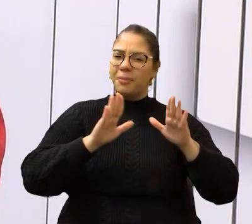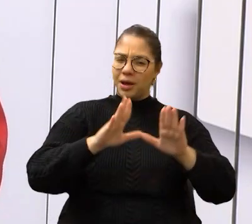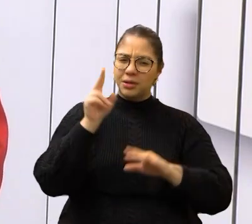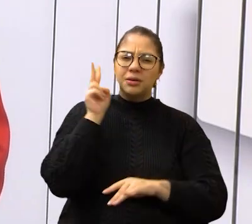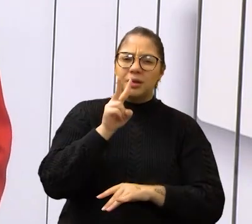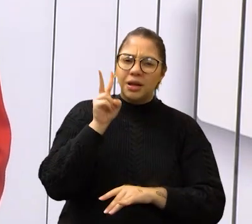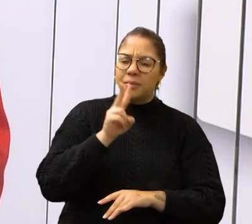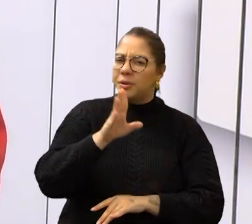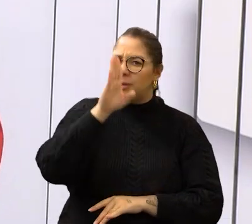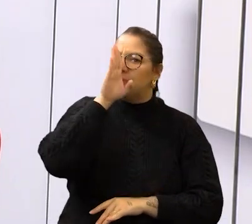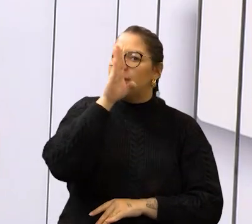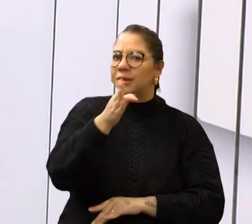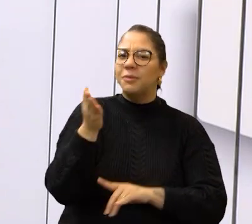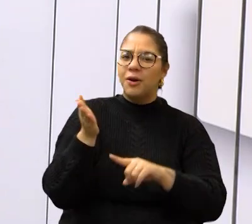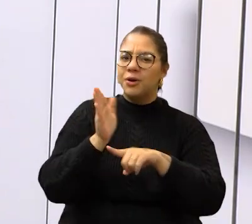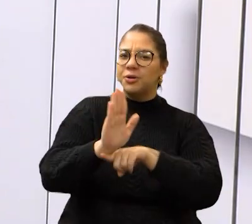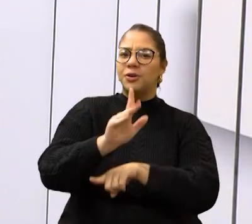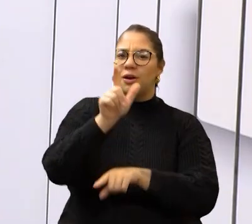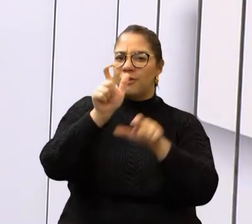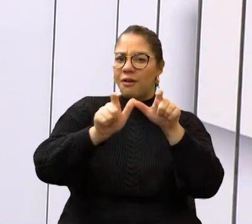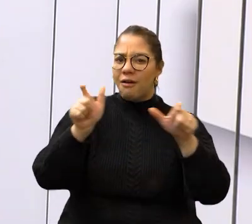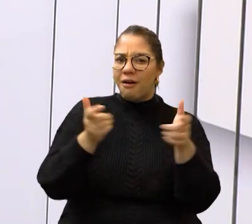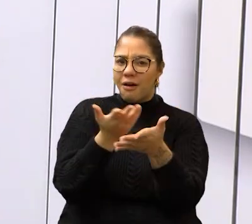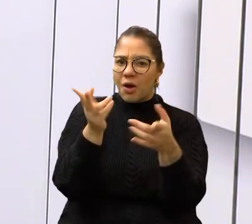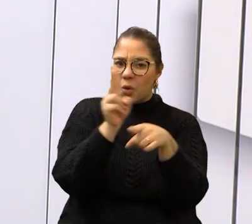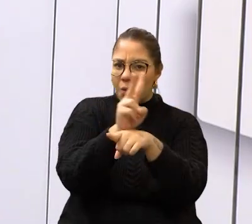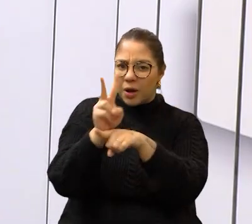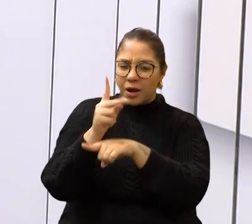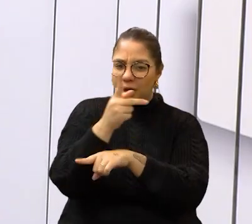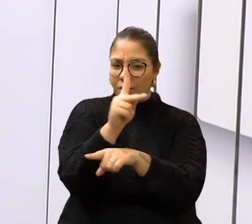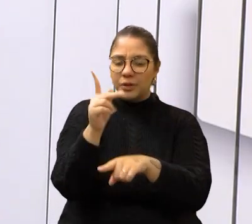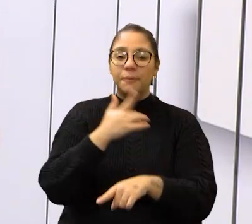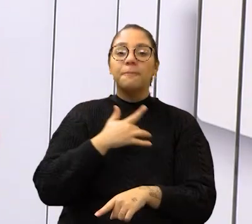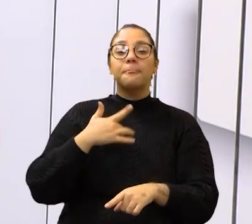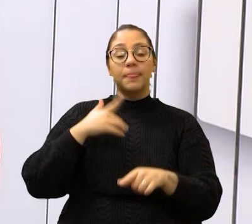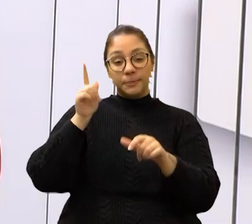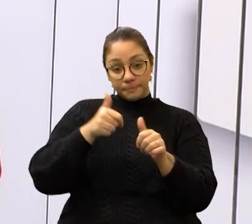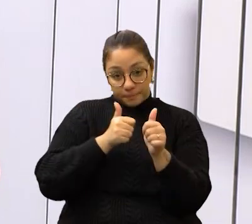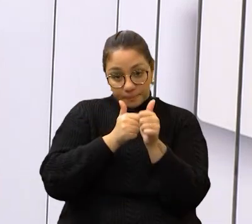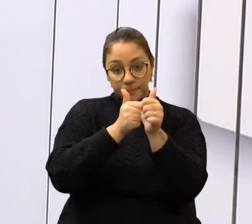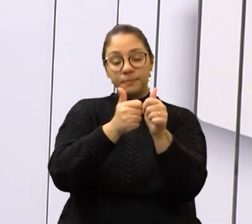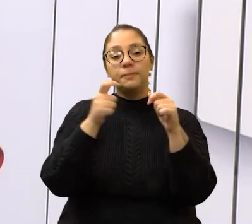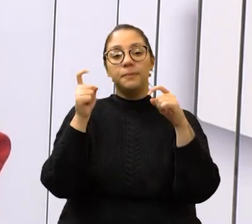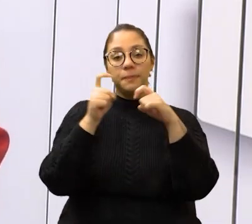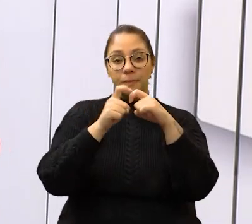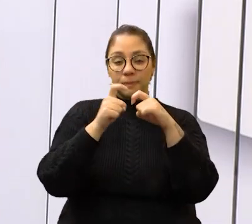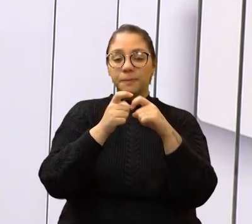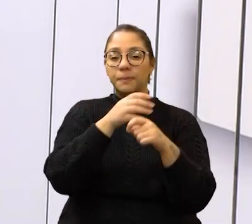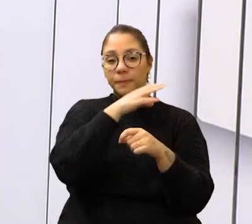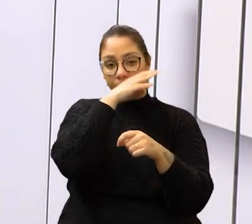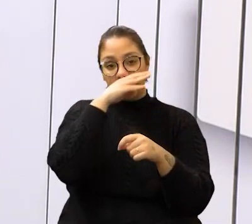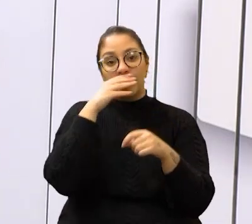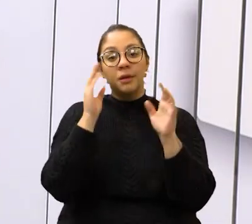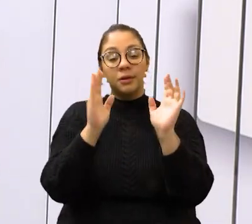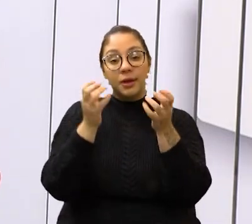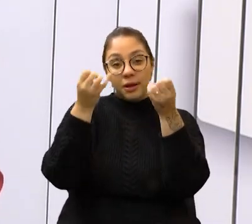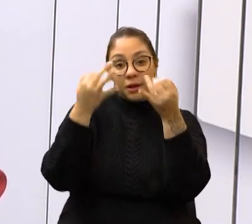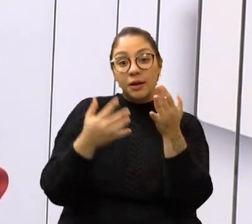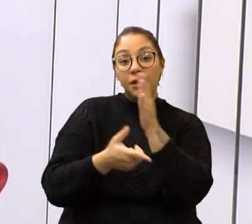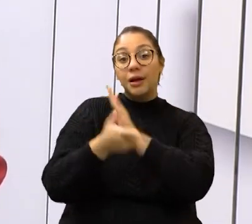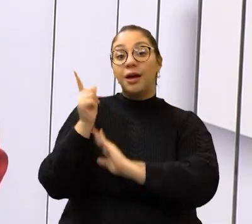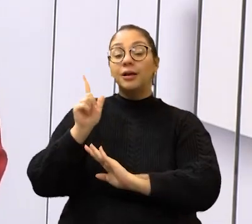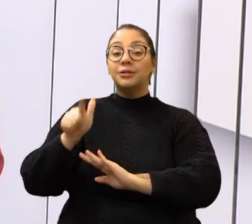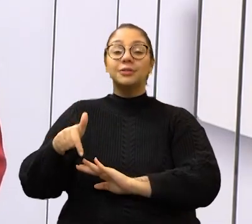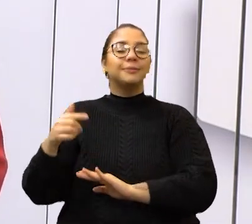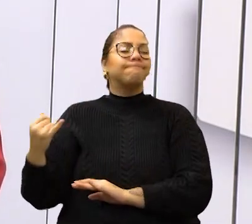o ponto-chave que vai ajudar você a cuidar da sua saúde é fazer o acompanhamento médico. Como falamos antes, é